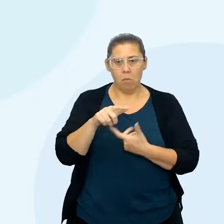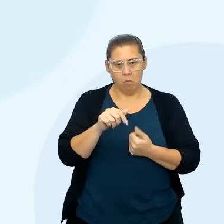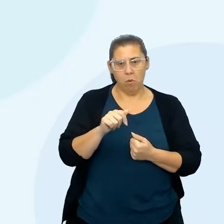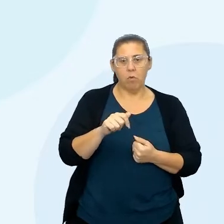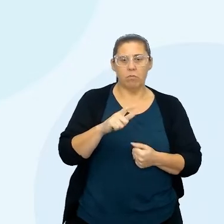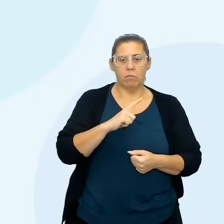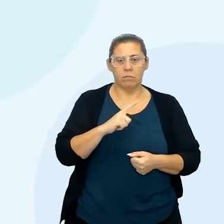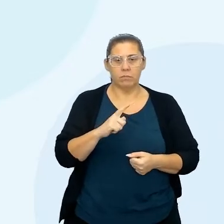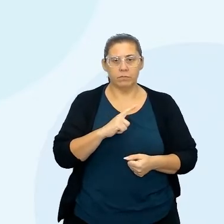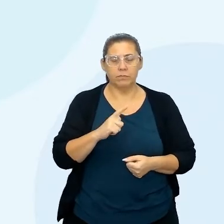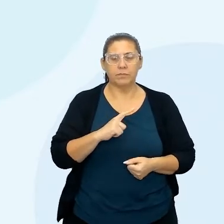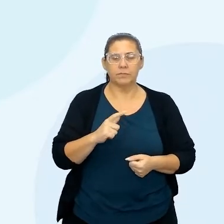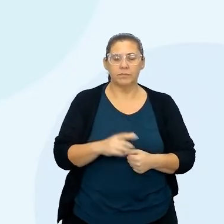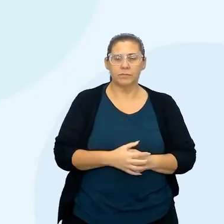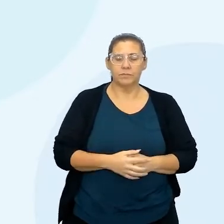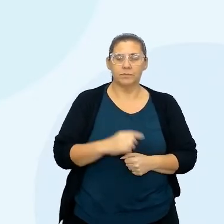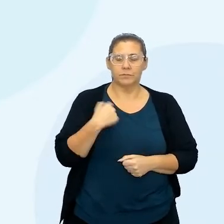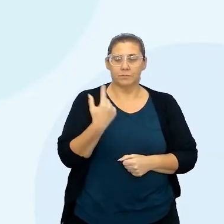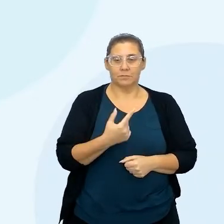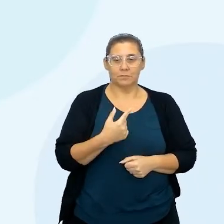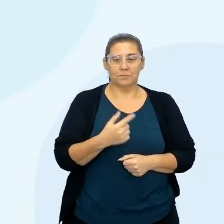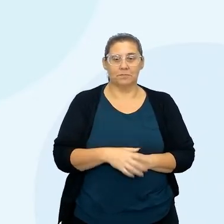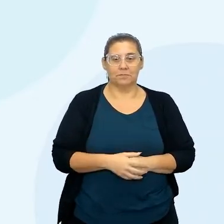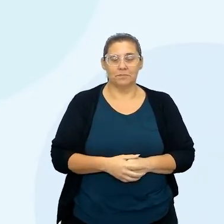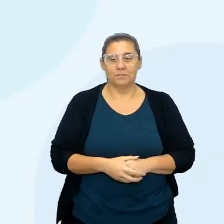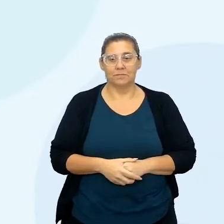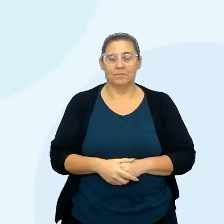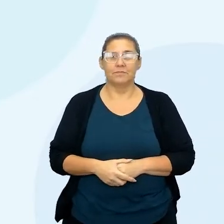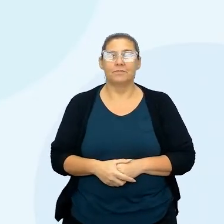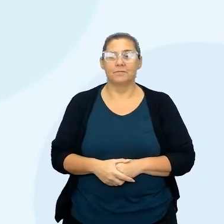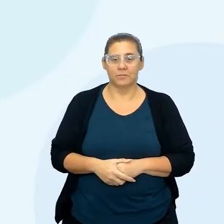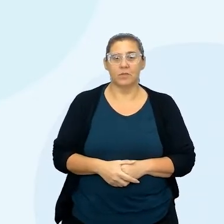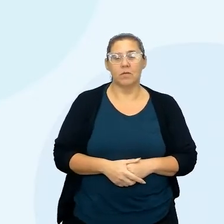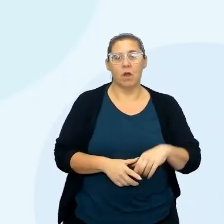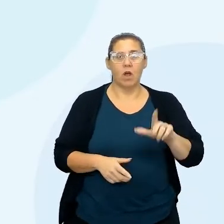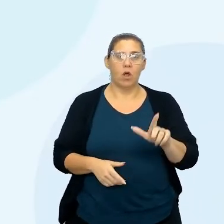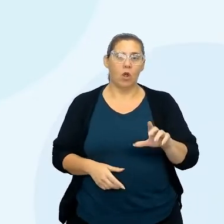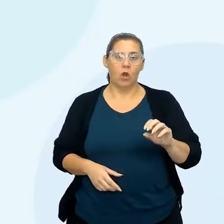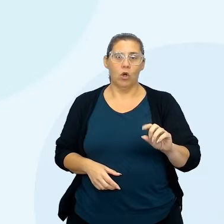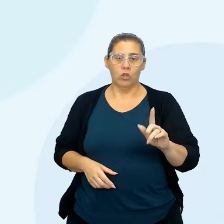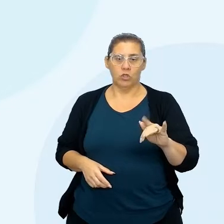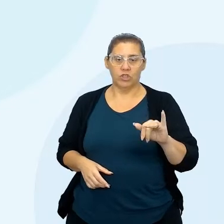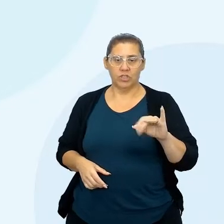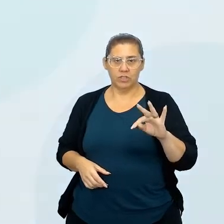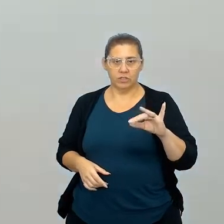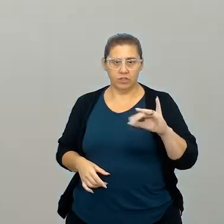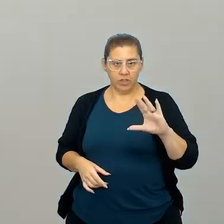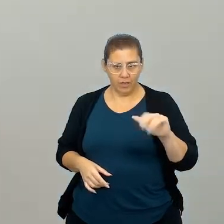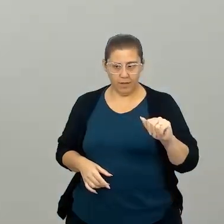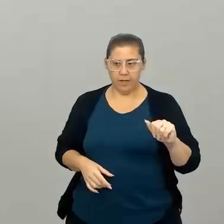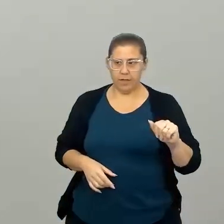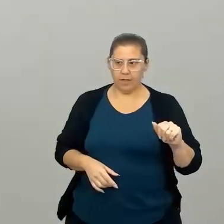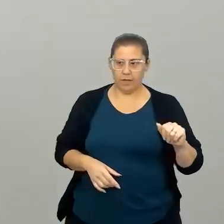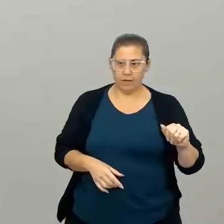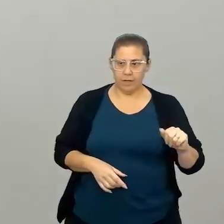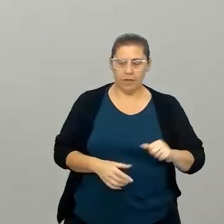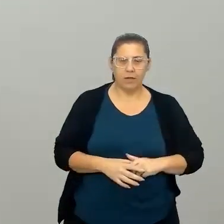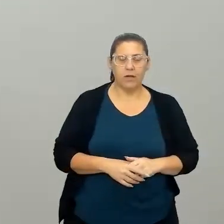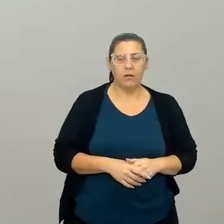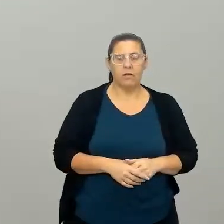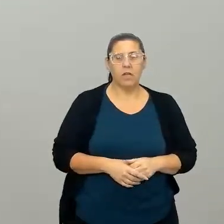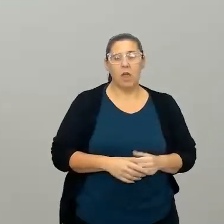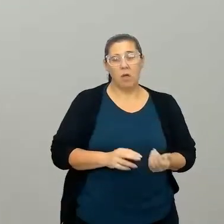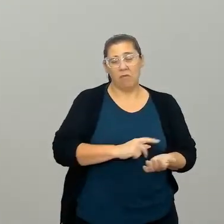por algo que é uma profissão que está numa super ascendência, que se chama logística. Como que você vai operar milhares